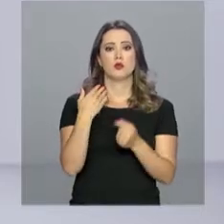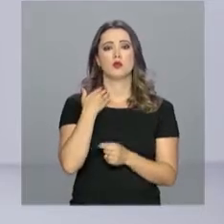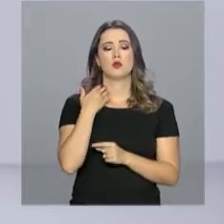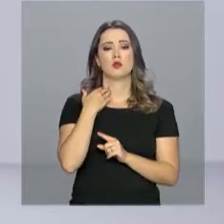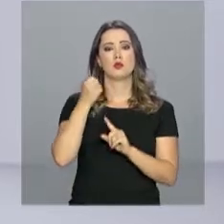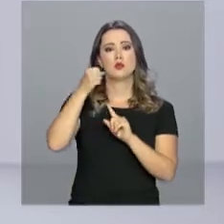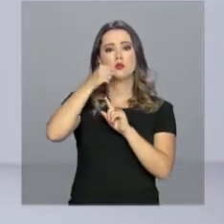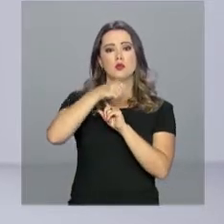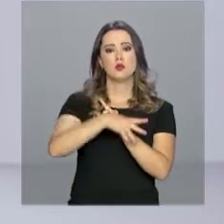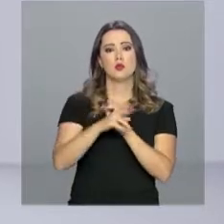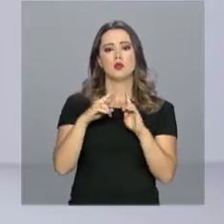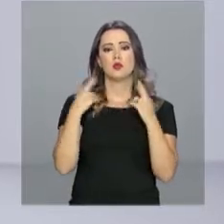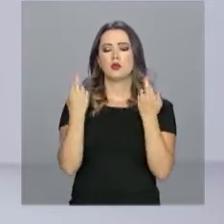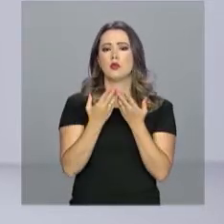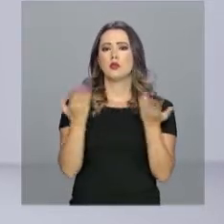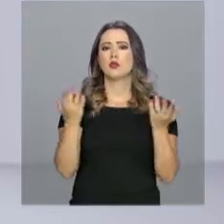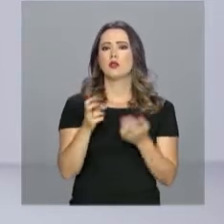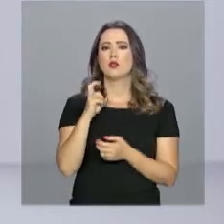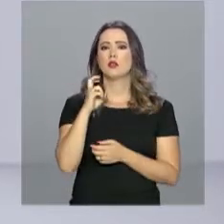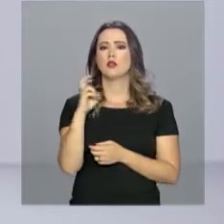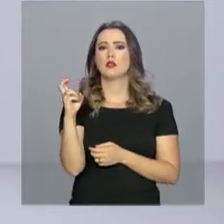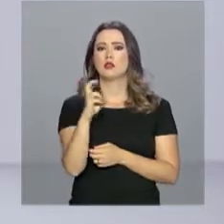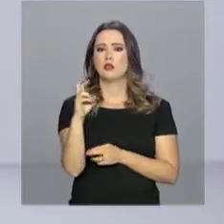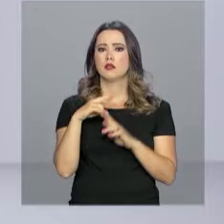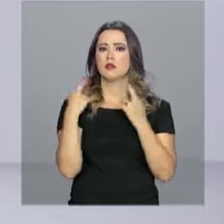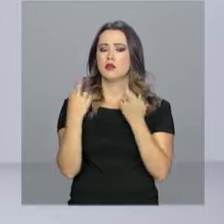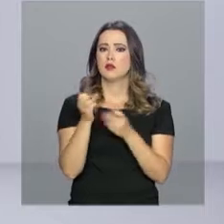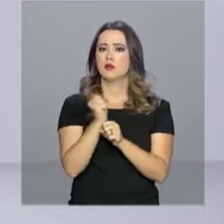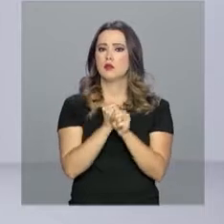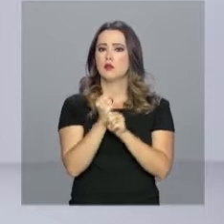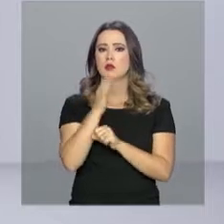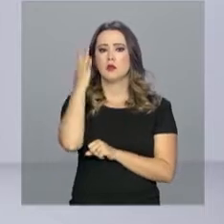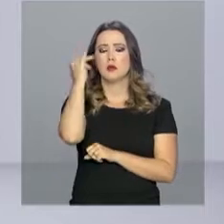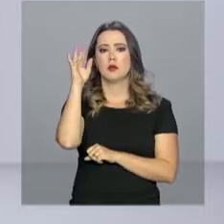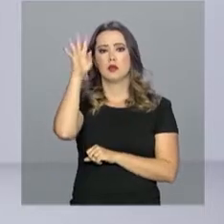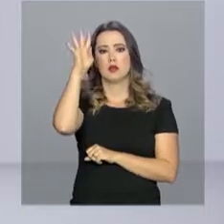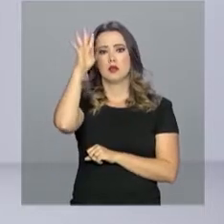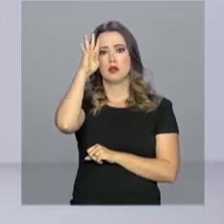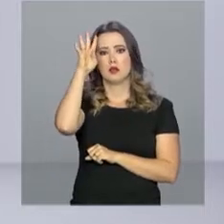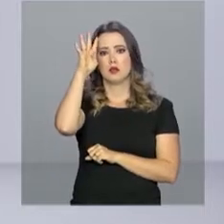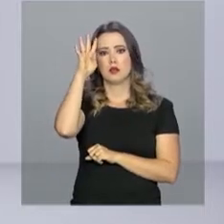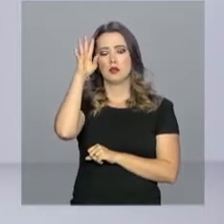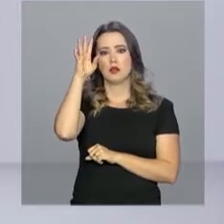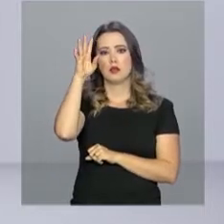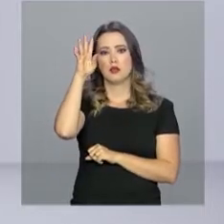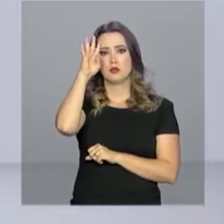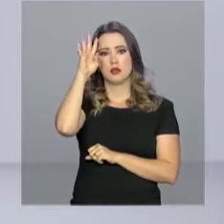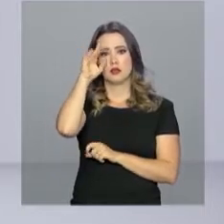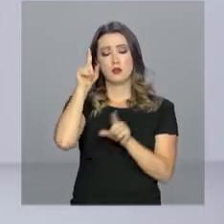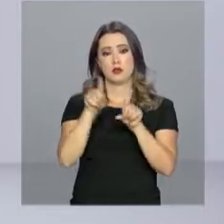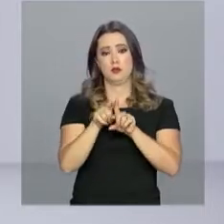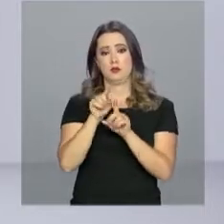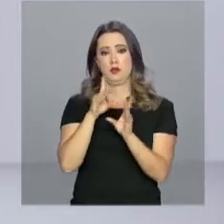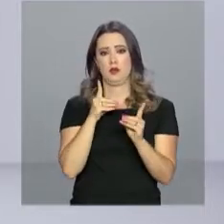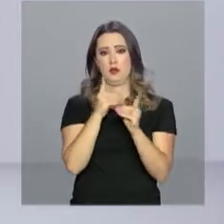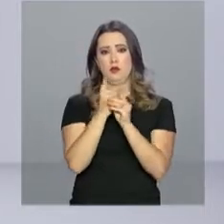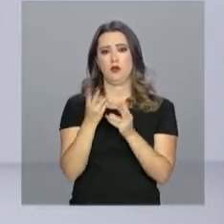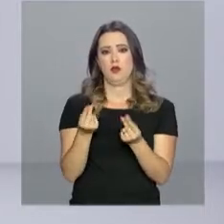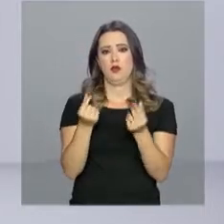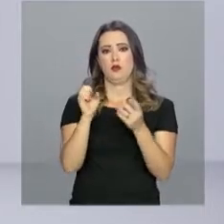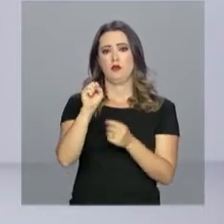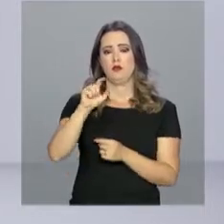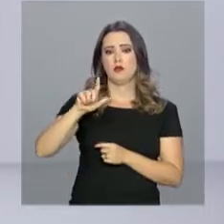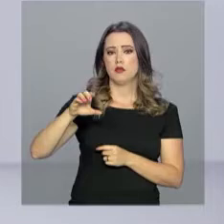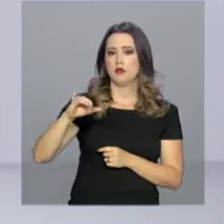copom realiza quinta reunião do ano amanhã e quarta feira durante o encontro será definida a tendência da selic a